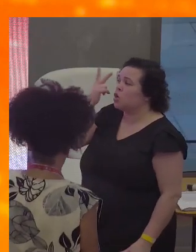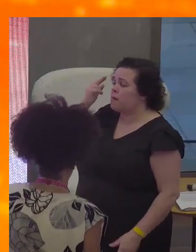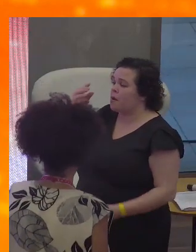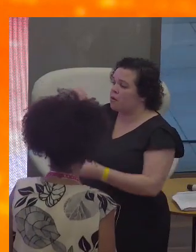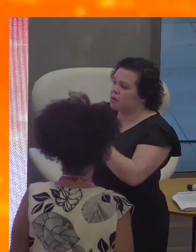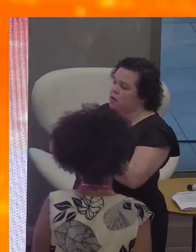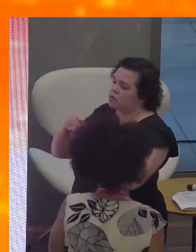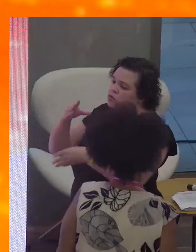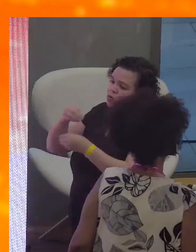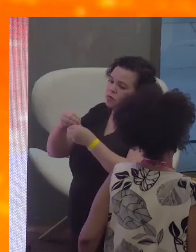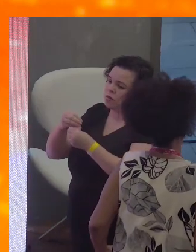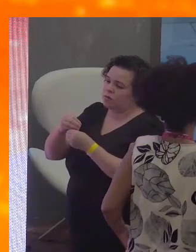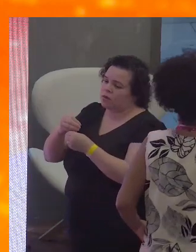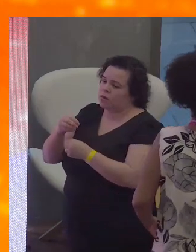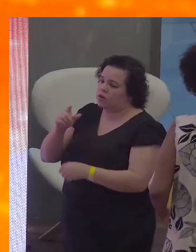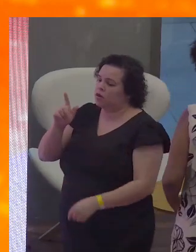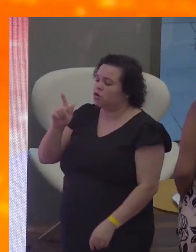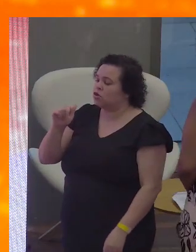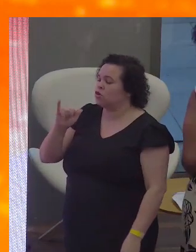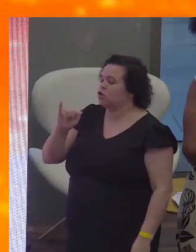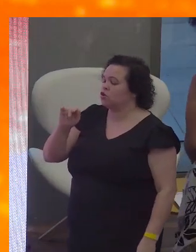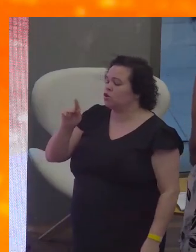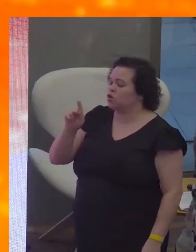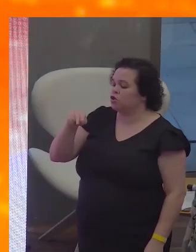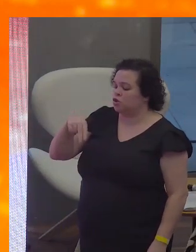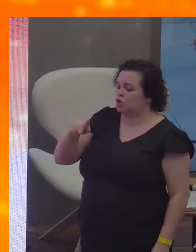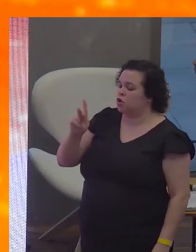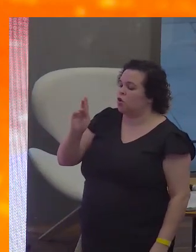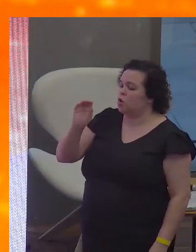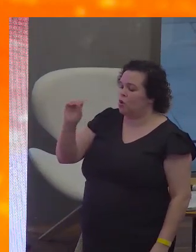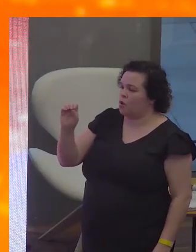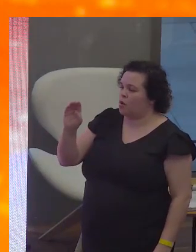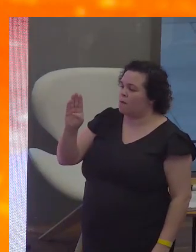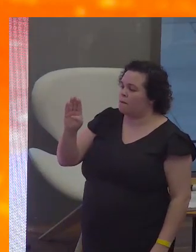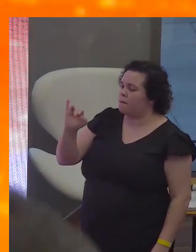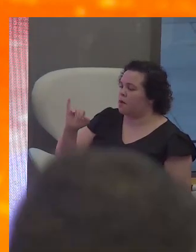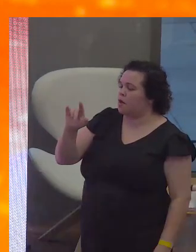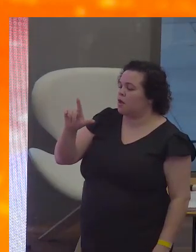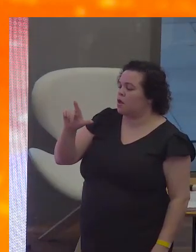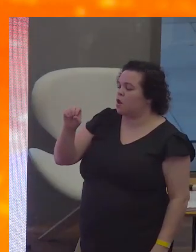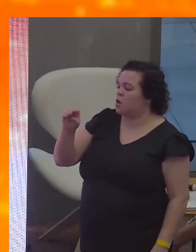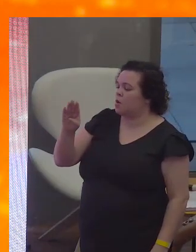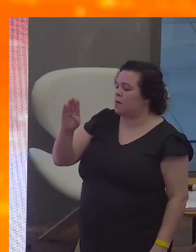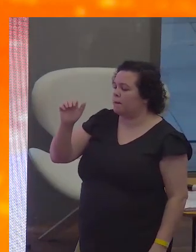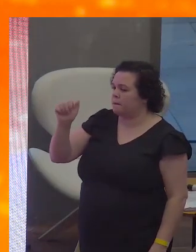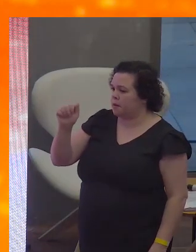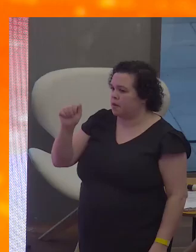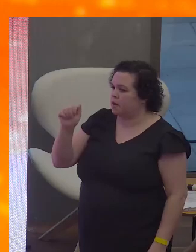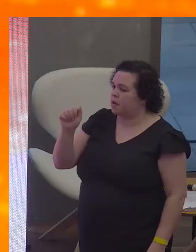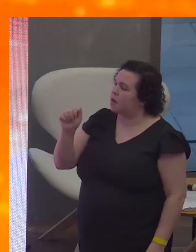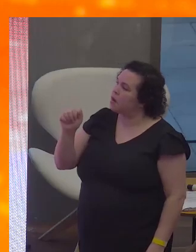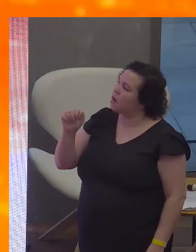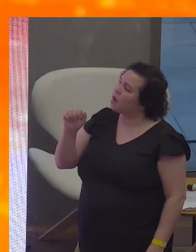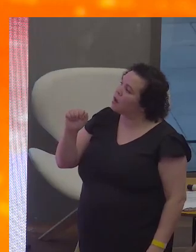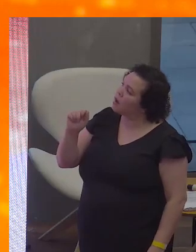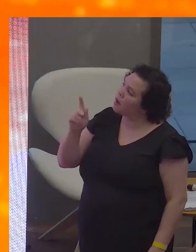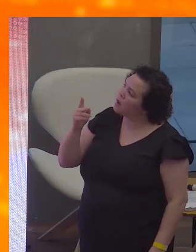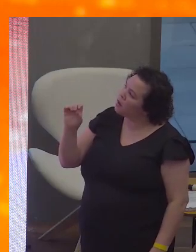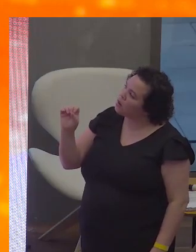alimentares. Ginkgo biloba é o primeiro lugar. Panax, ginseng, Allium sativum,